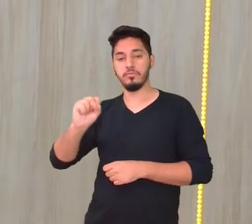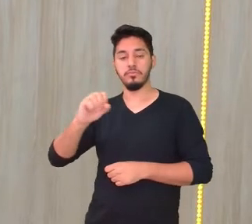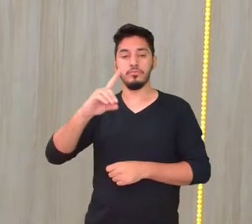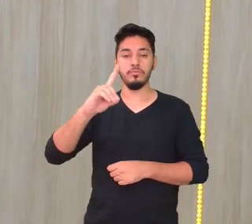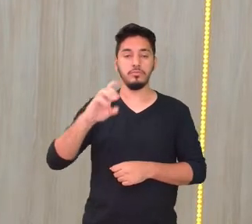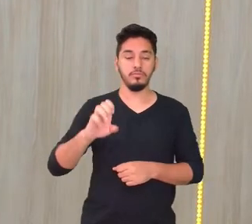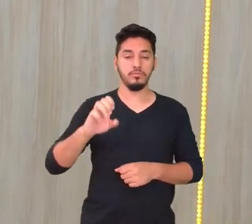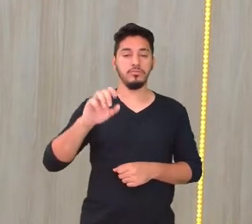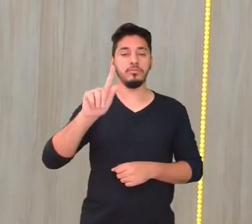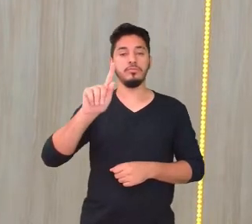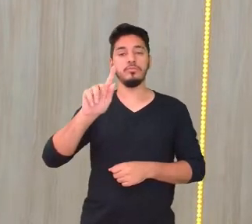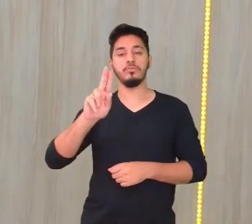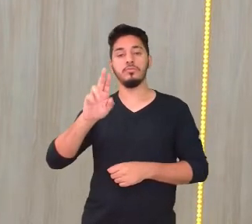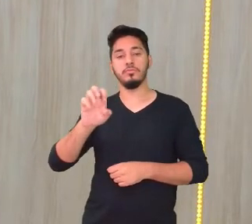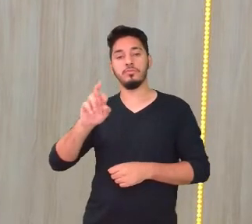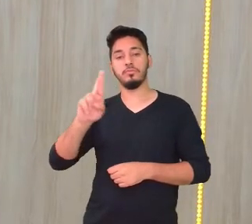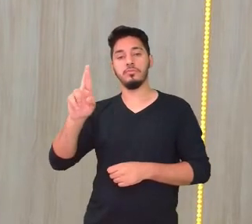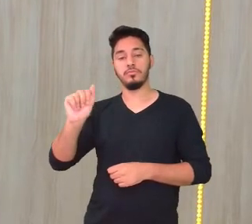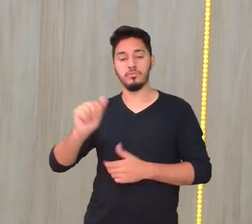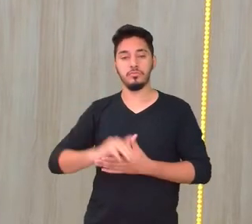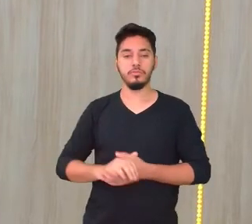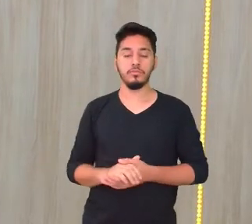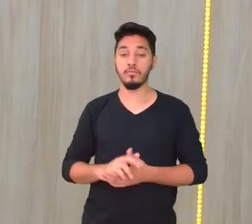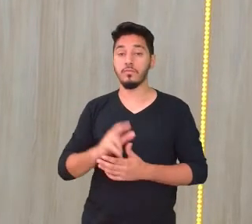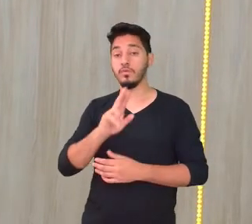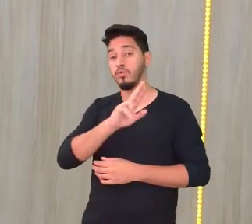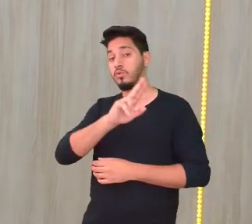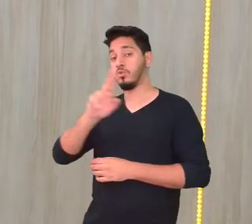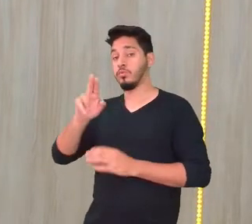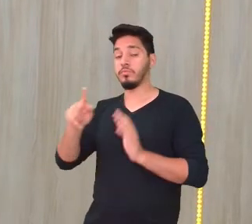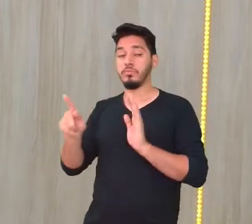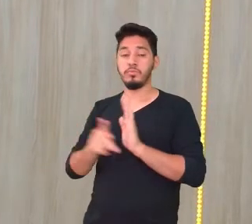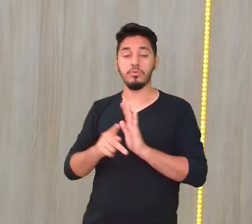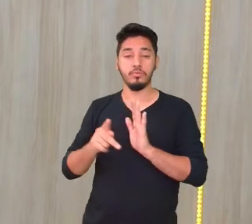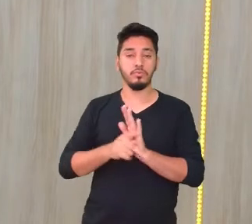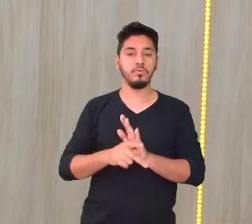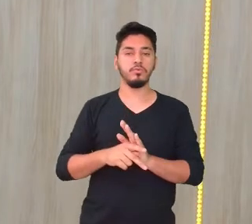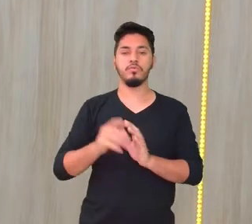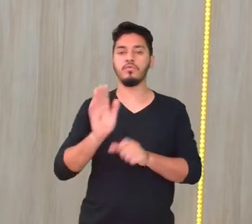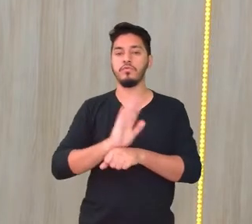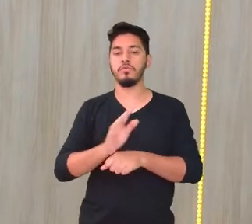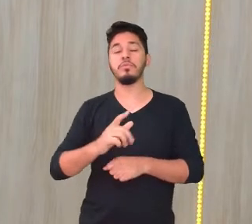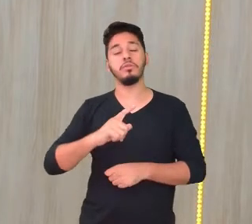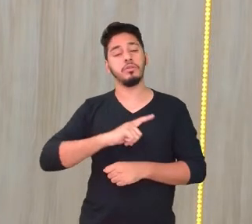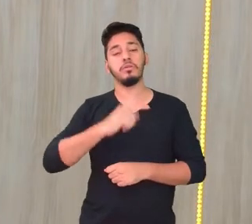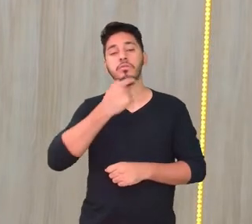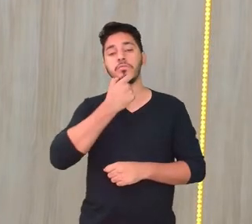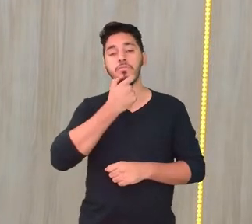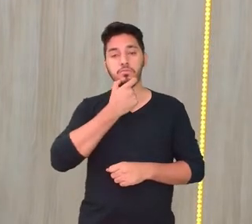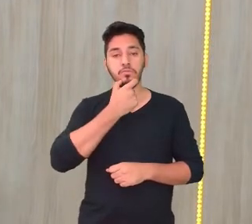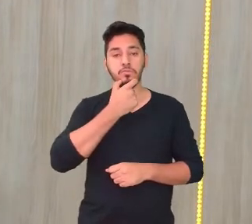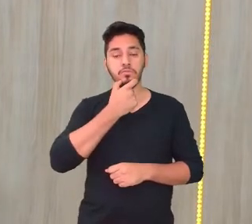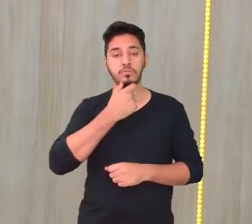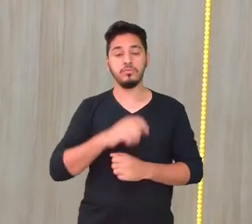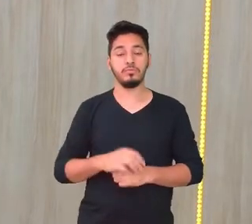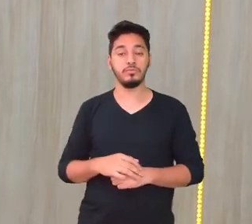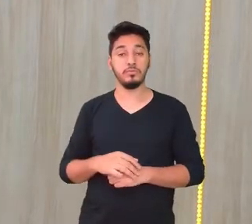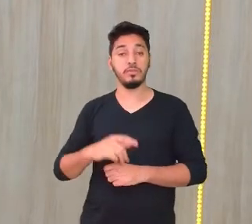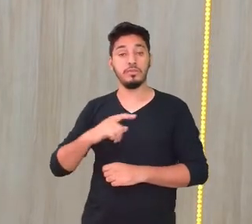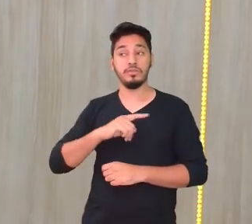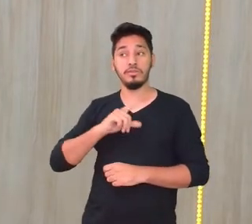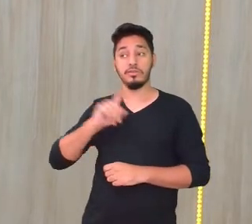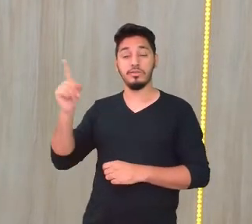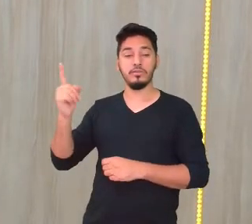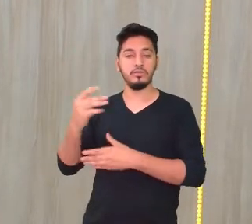o título do filme, né, no original em inglês é Good Morning Nanking. Nanking era uma cidade, né,